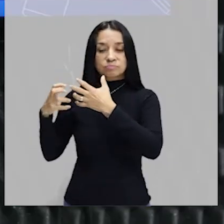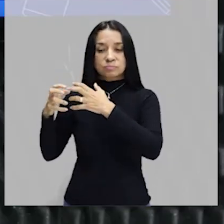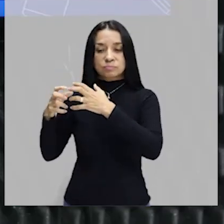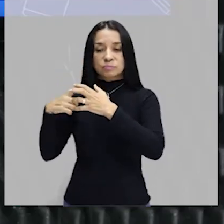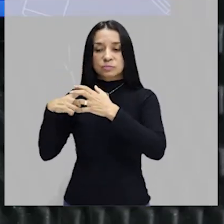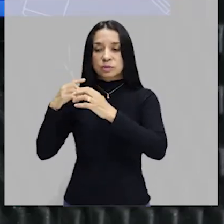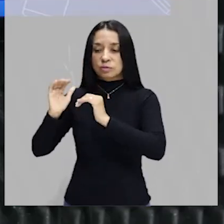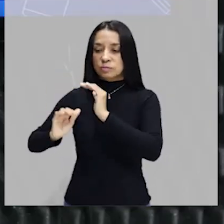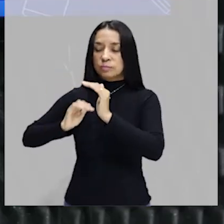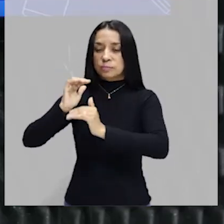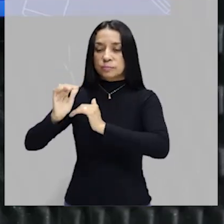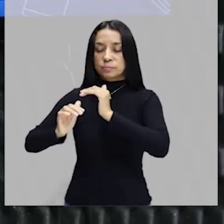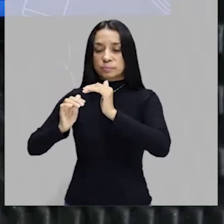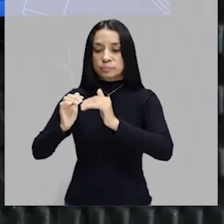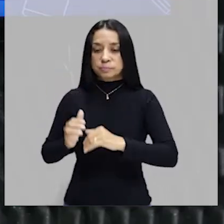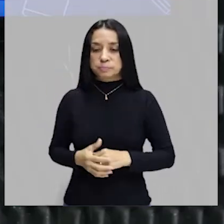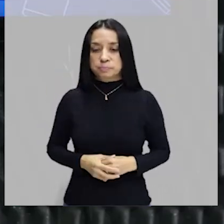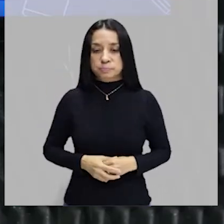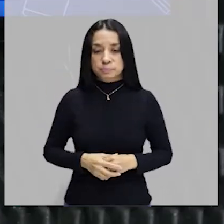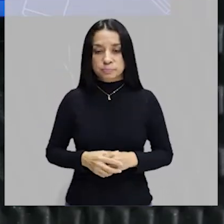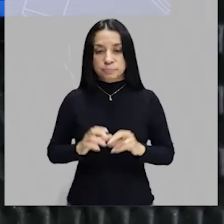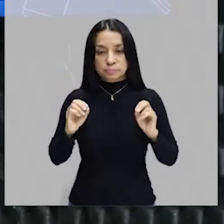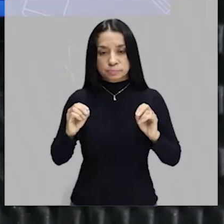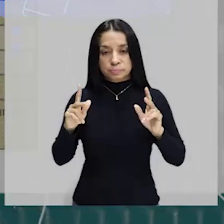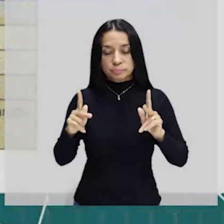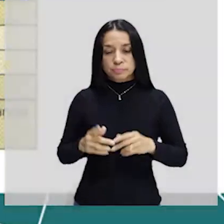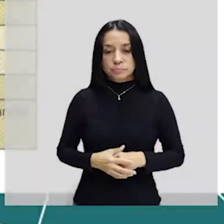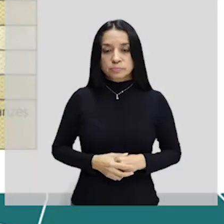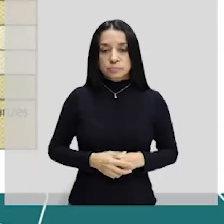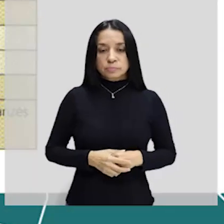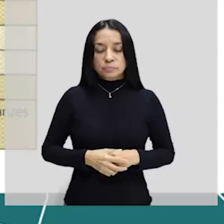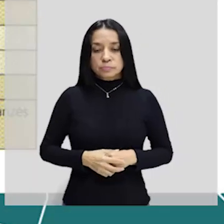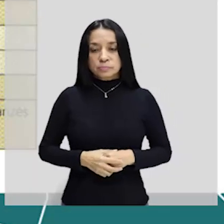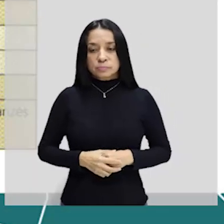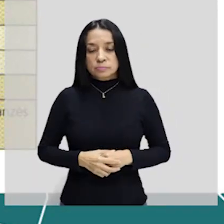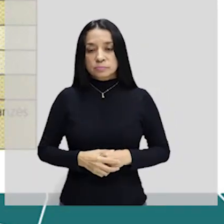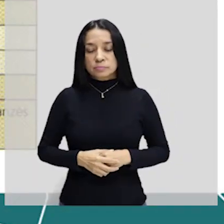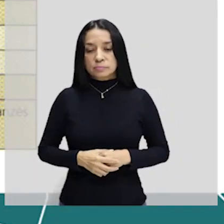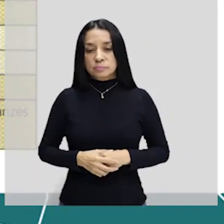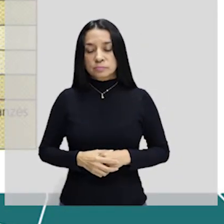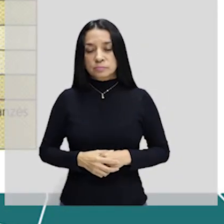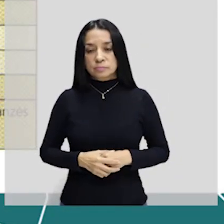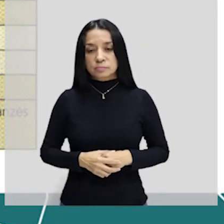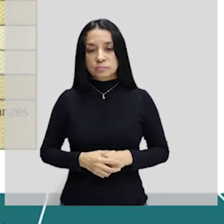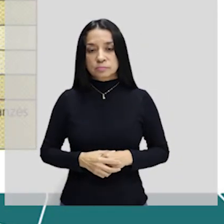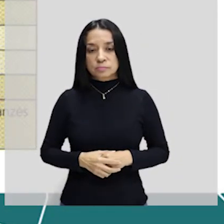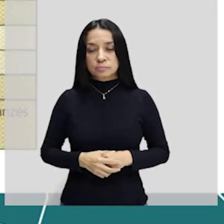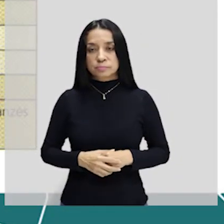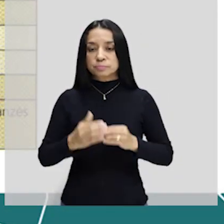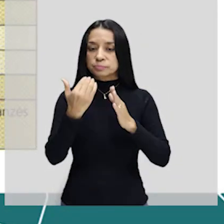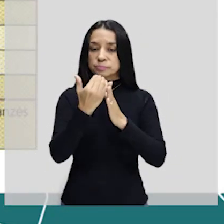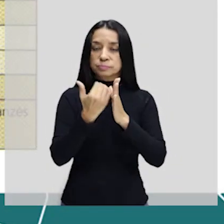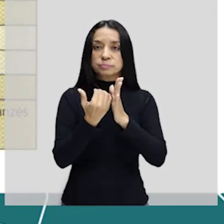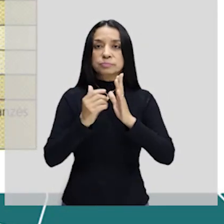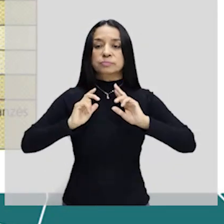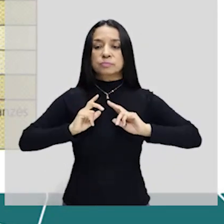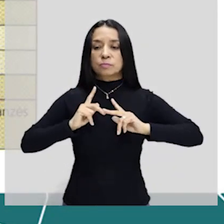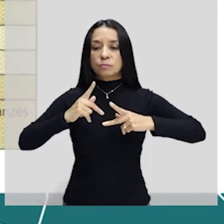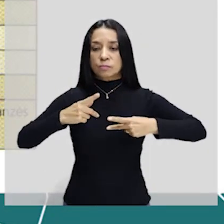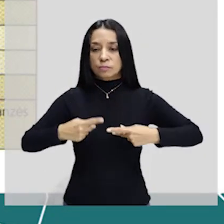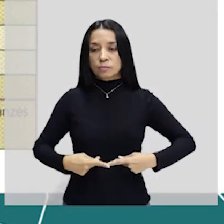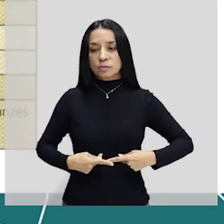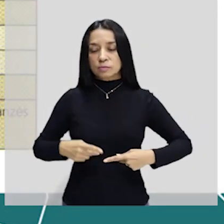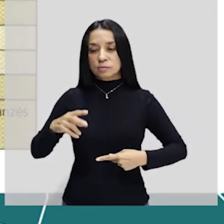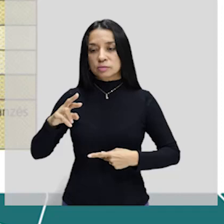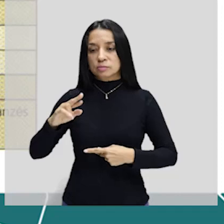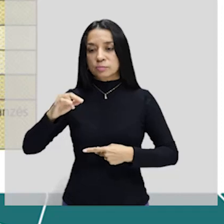teve um maior desenvolvimento, ok? E essa daqui, pessoal, é algumas é a classificação humana entre os